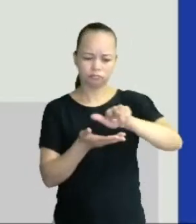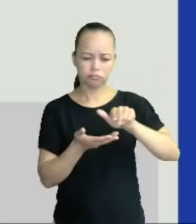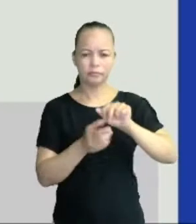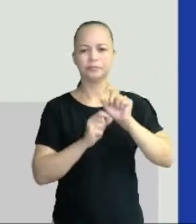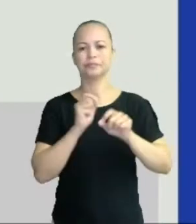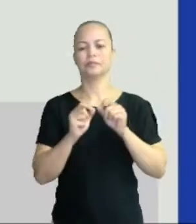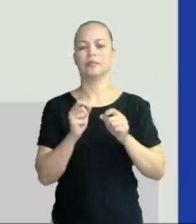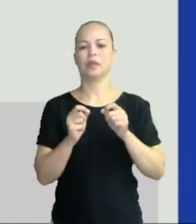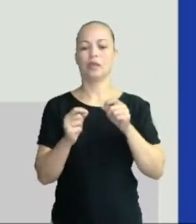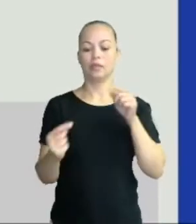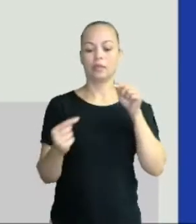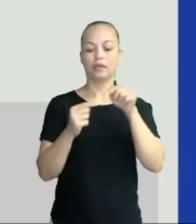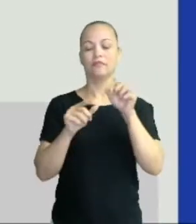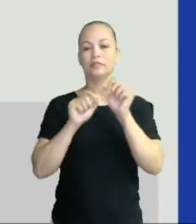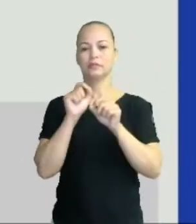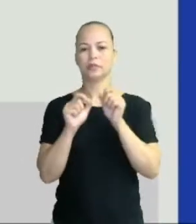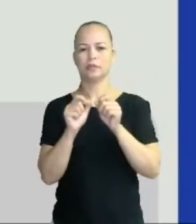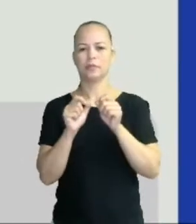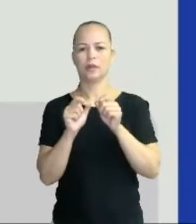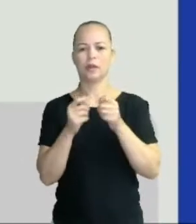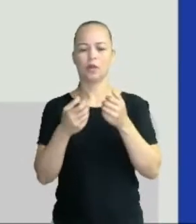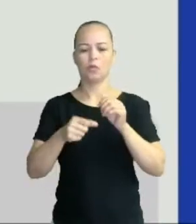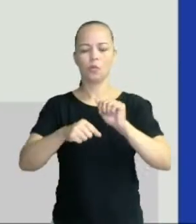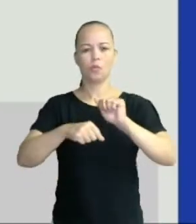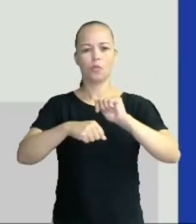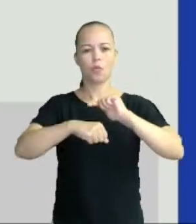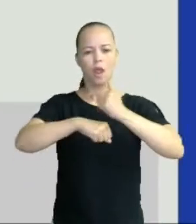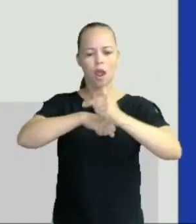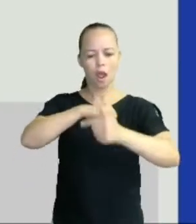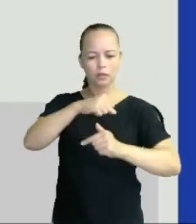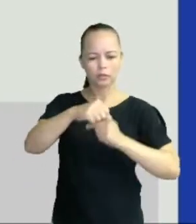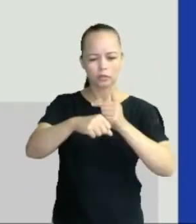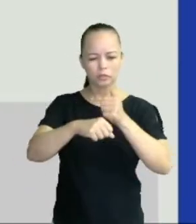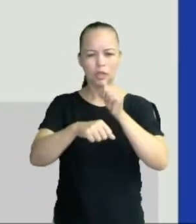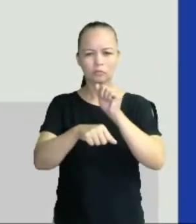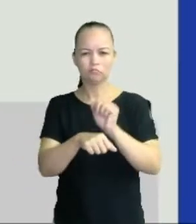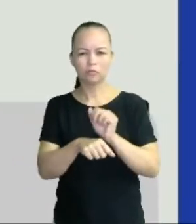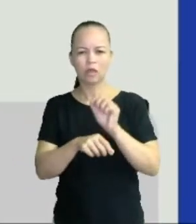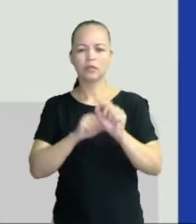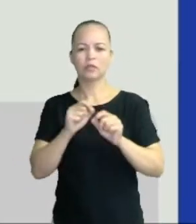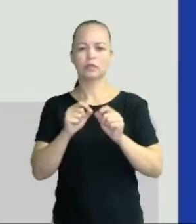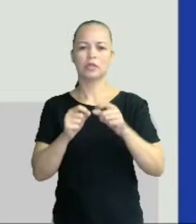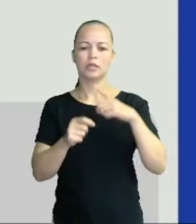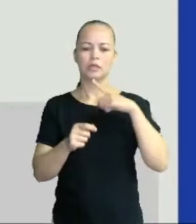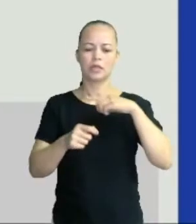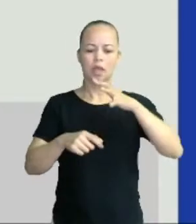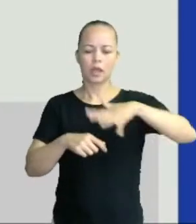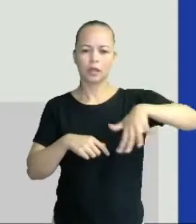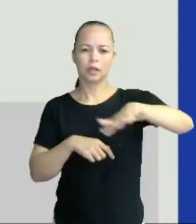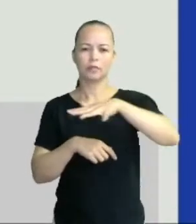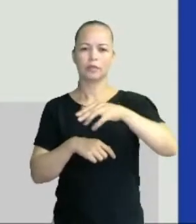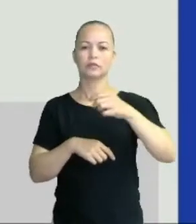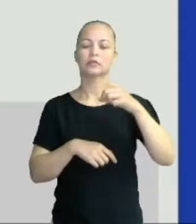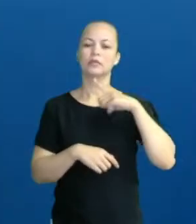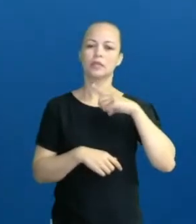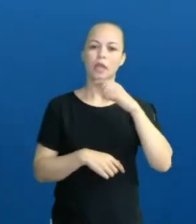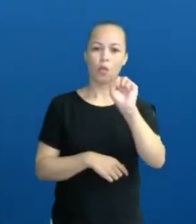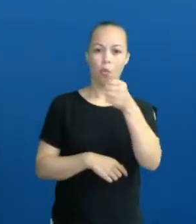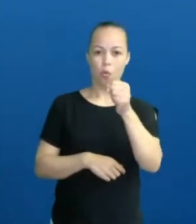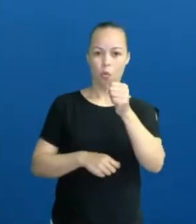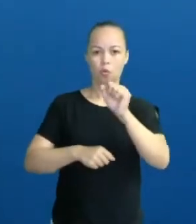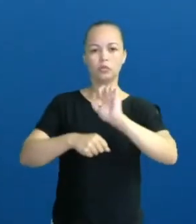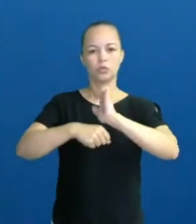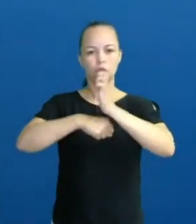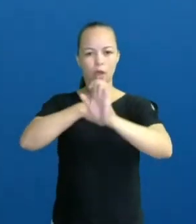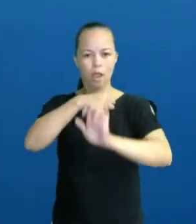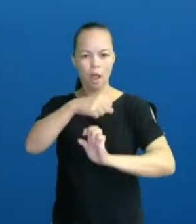Define que para o átomo ficar estável, ele deve ter em sua camada de valência 8 elétrons. Volta aqui comigo, por